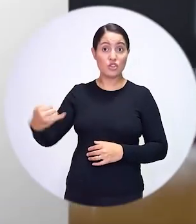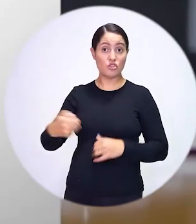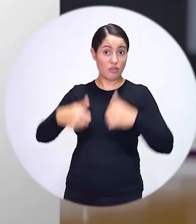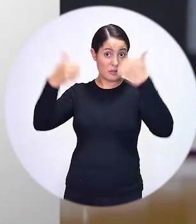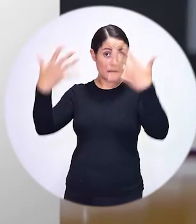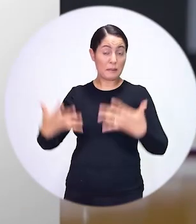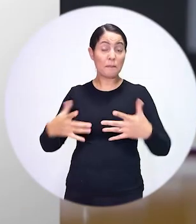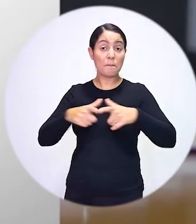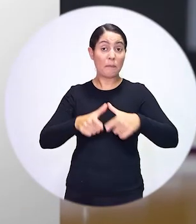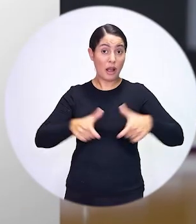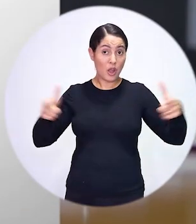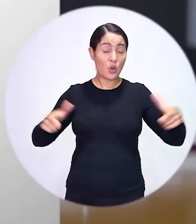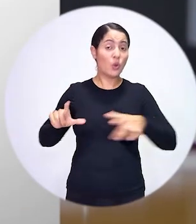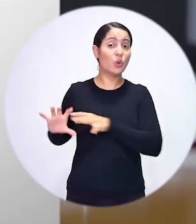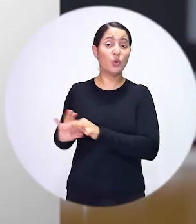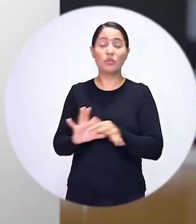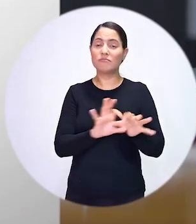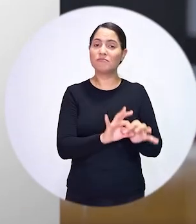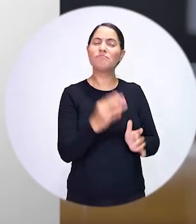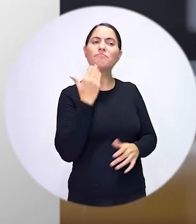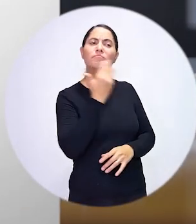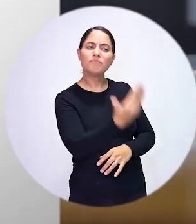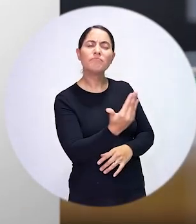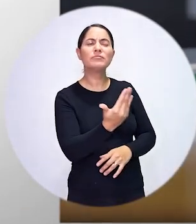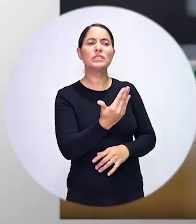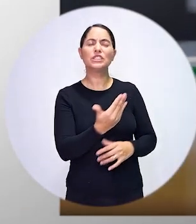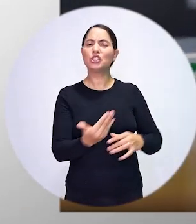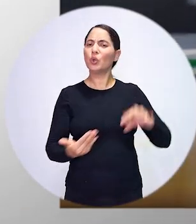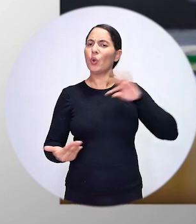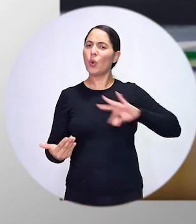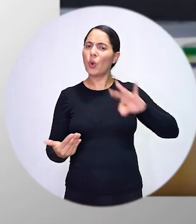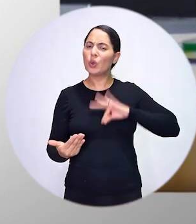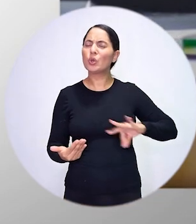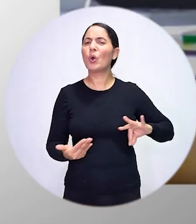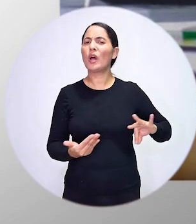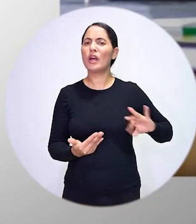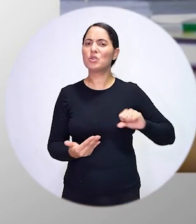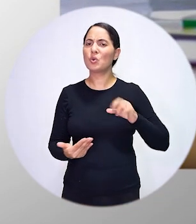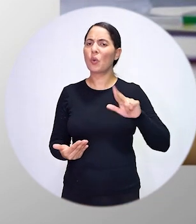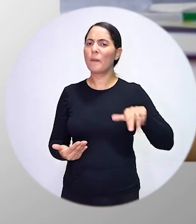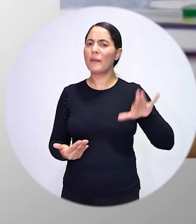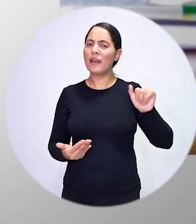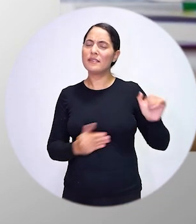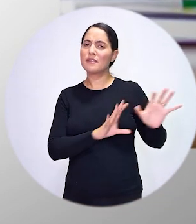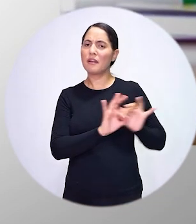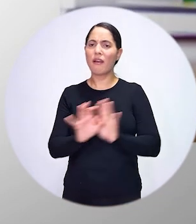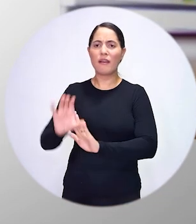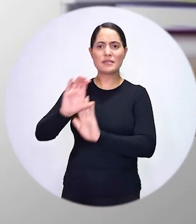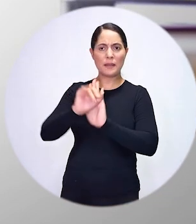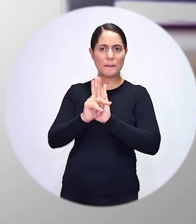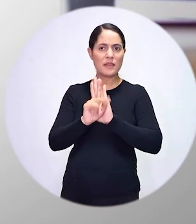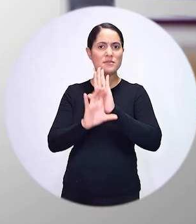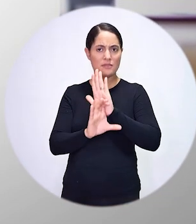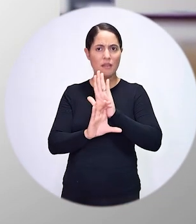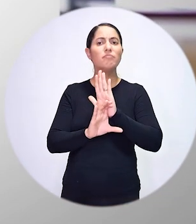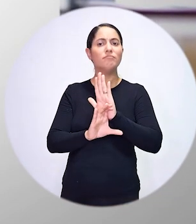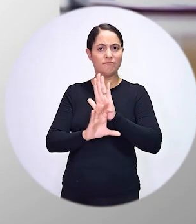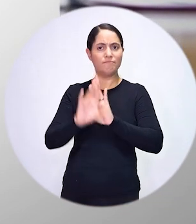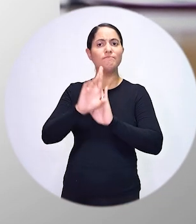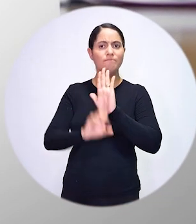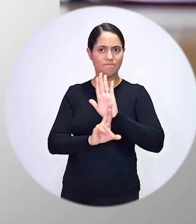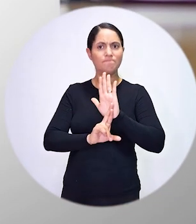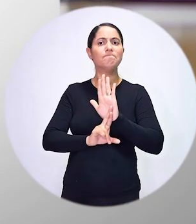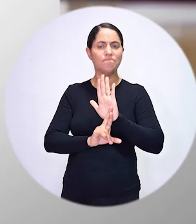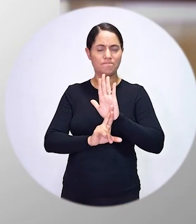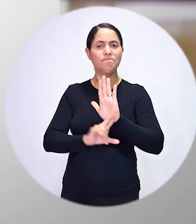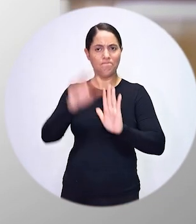por maioria os recursos especiais em que a Ordem requeria a fixação dos honorários de sucumbência segundo os critérios estabelecidos